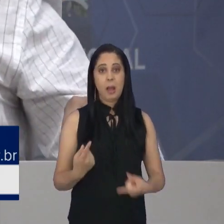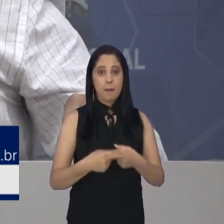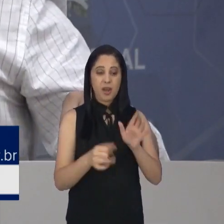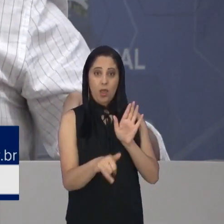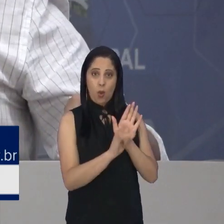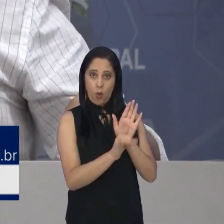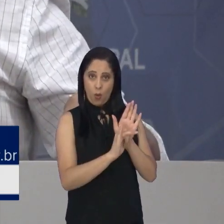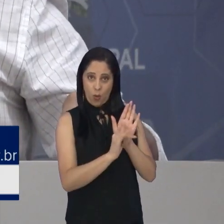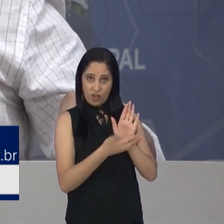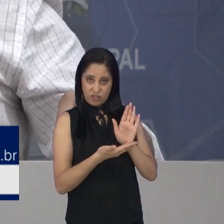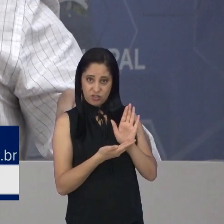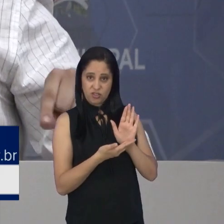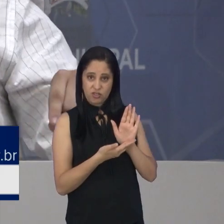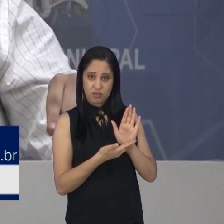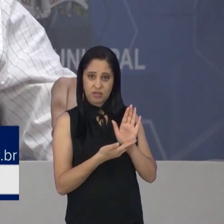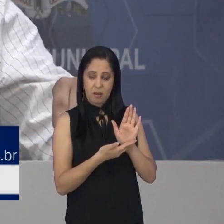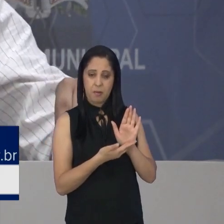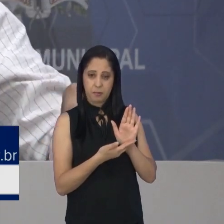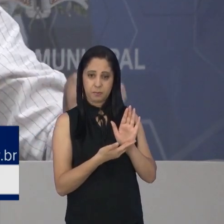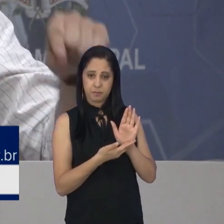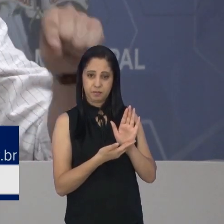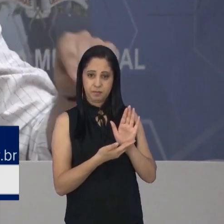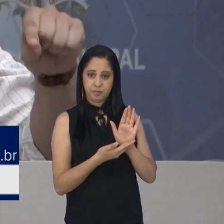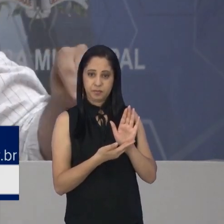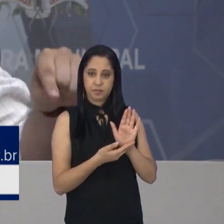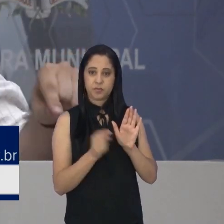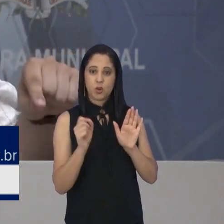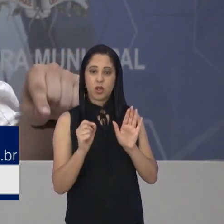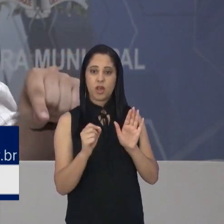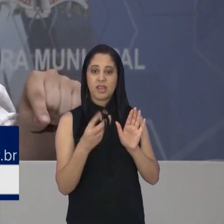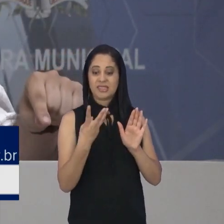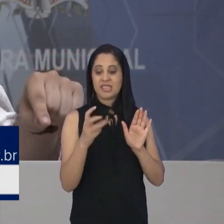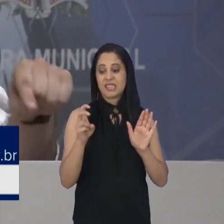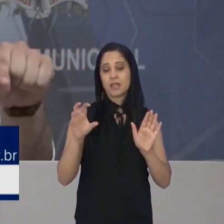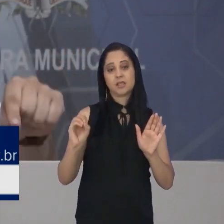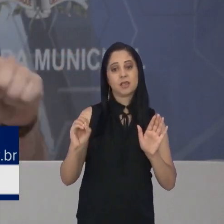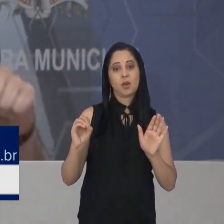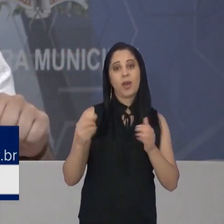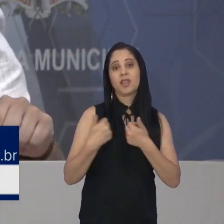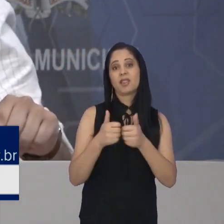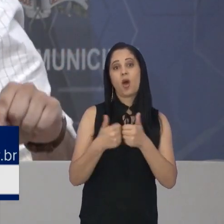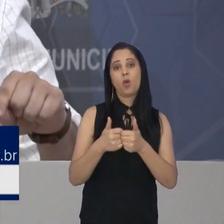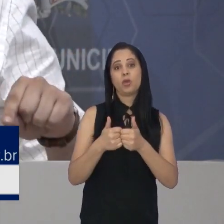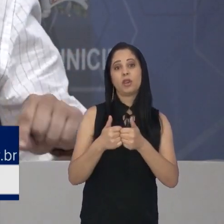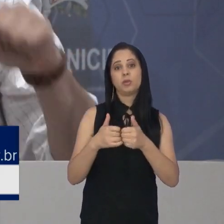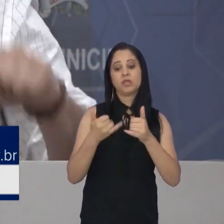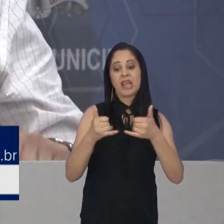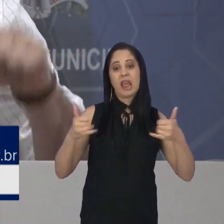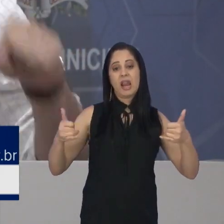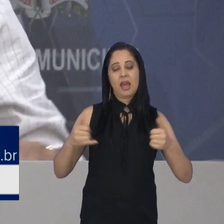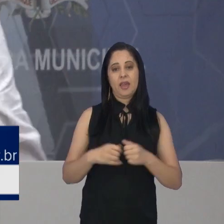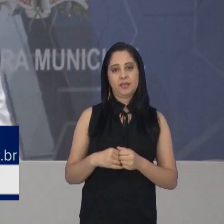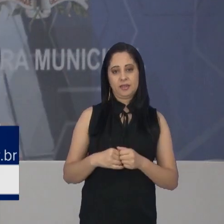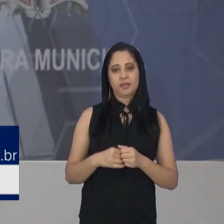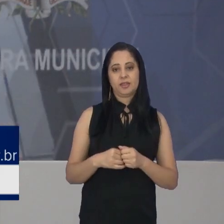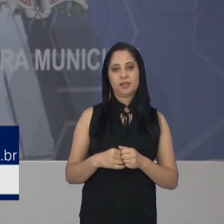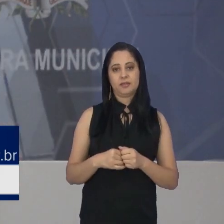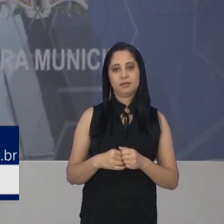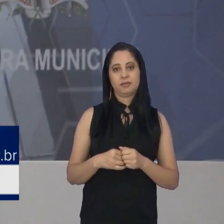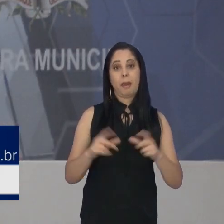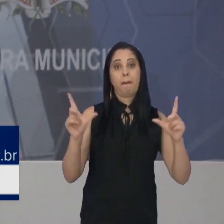está posto aí coloca 350 ônibus elétricos na frota, menos do que temos